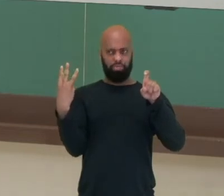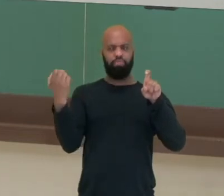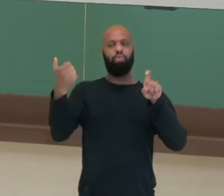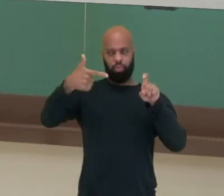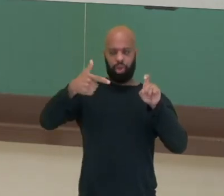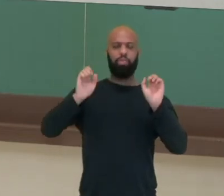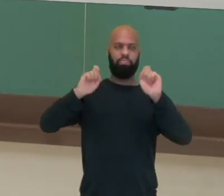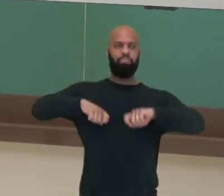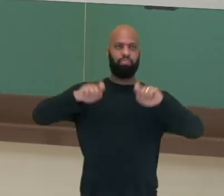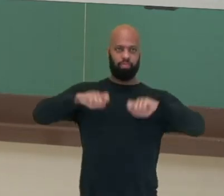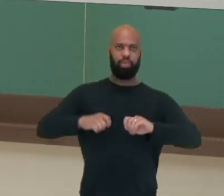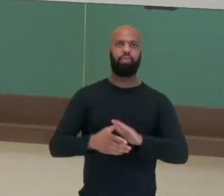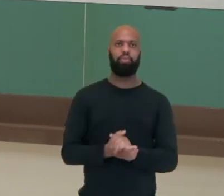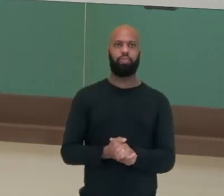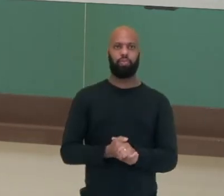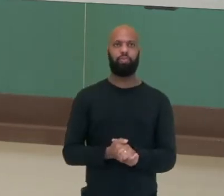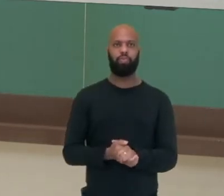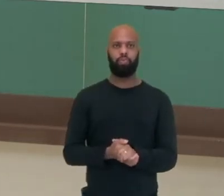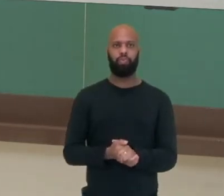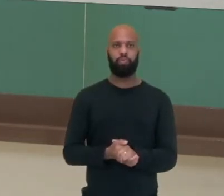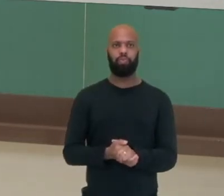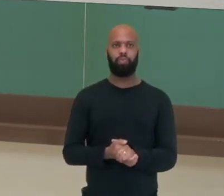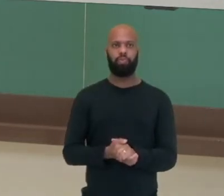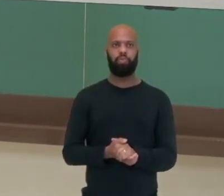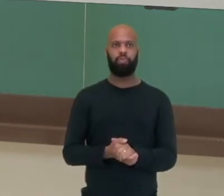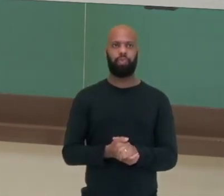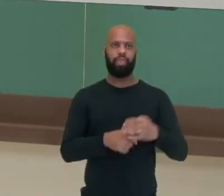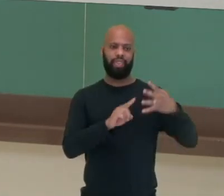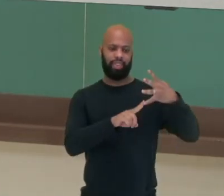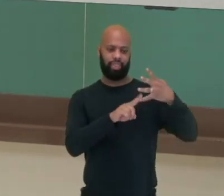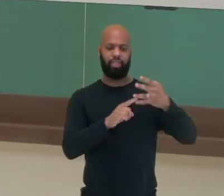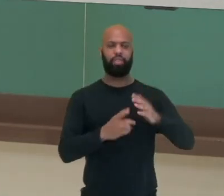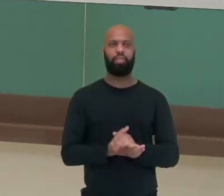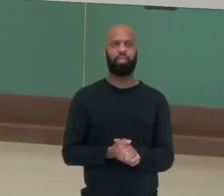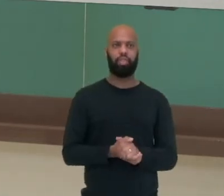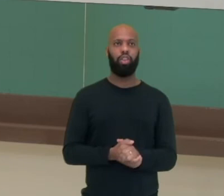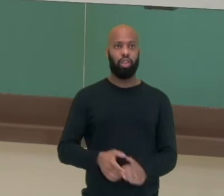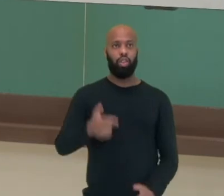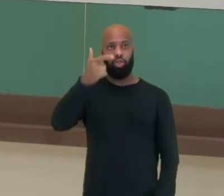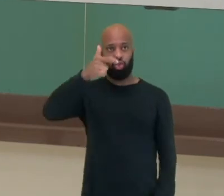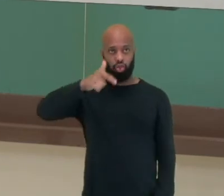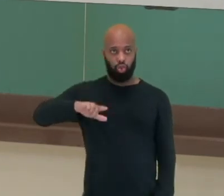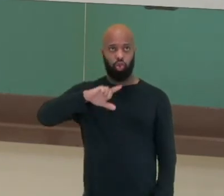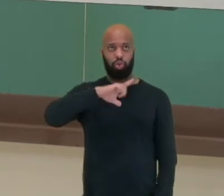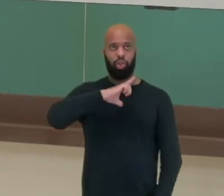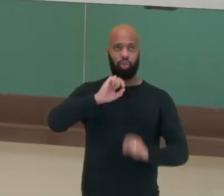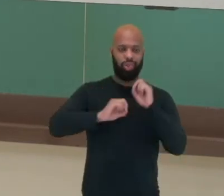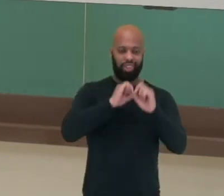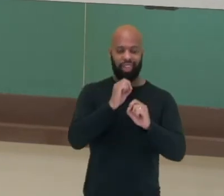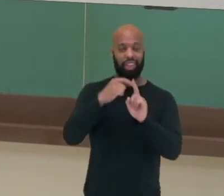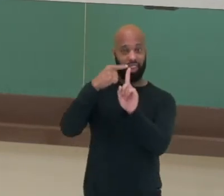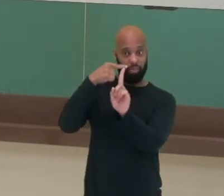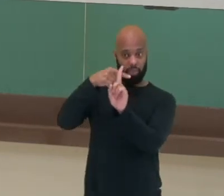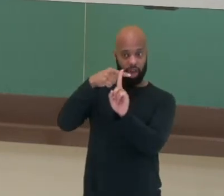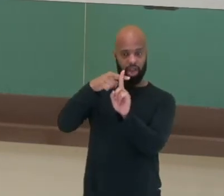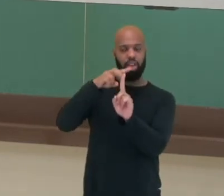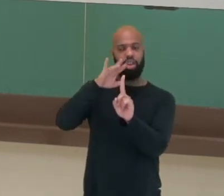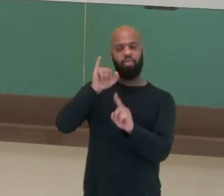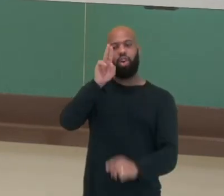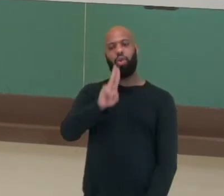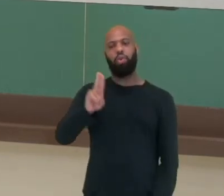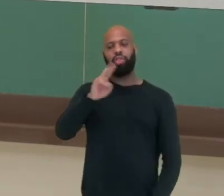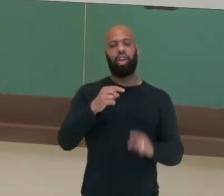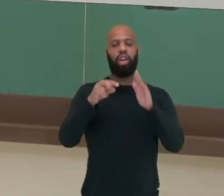que 1. Então, tudo certo. Letra D. Novamente, pessoal, mesma ideia. Já sei que eu vou ter que fazer